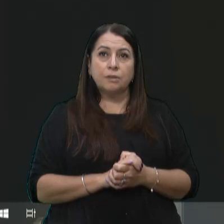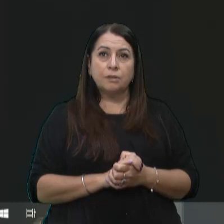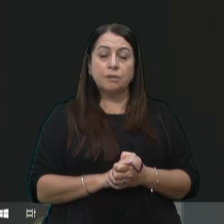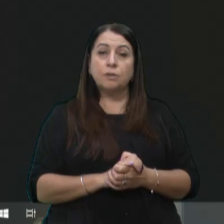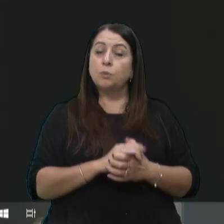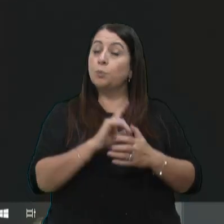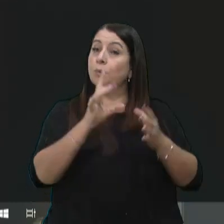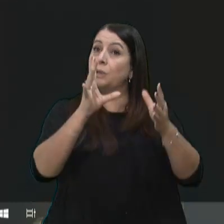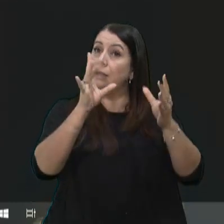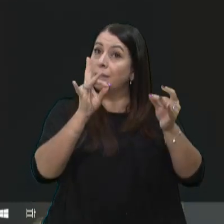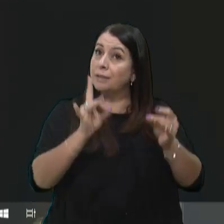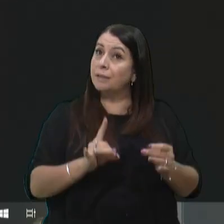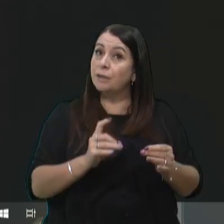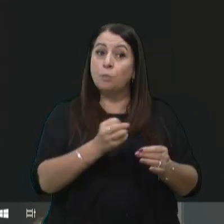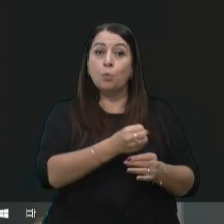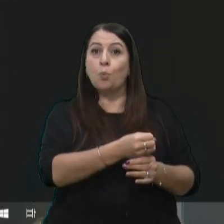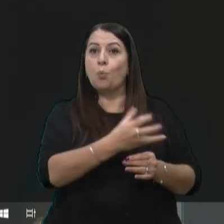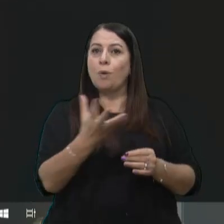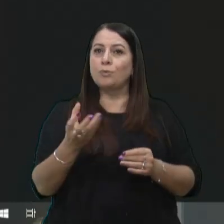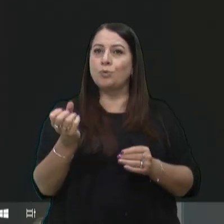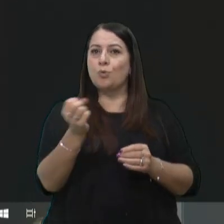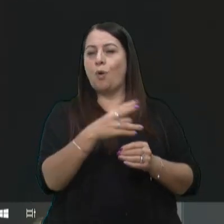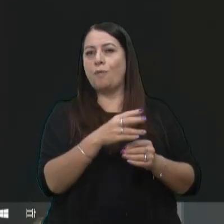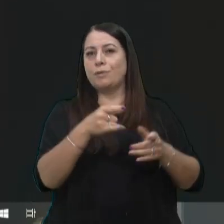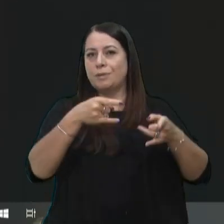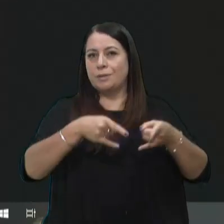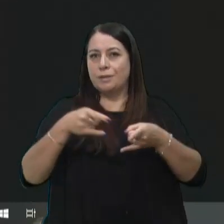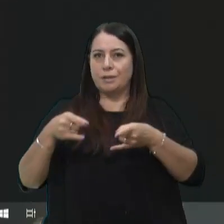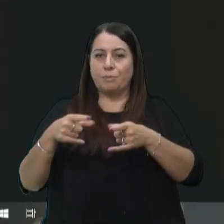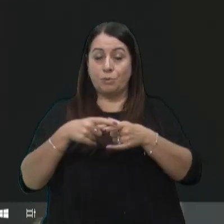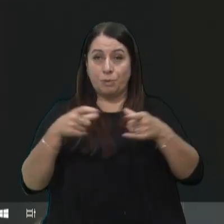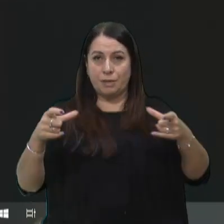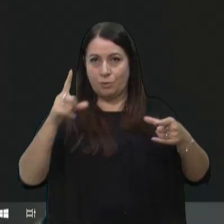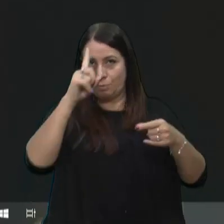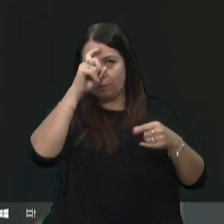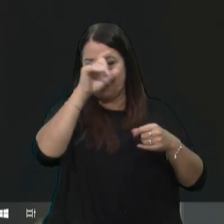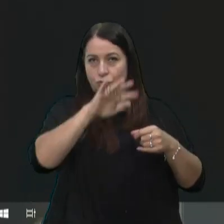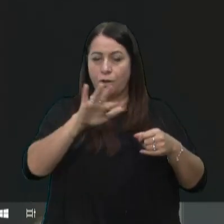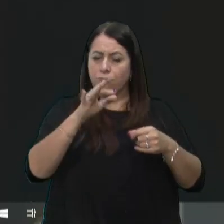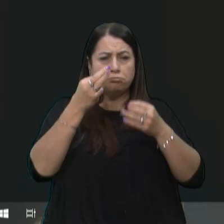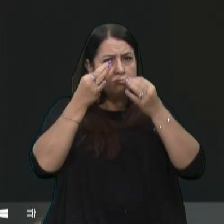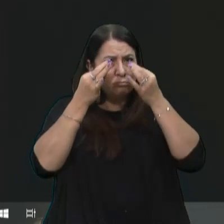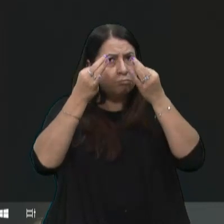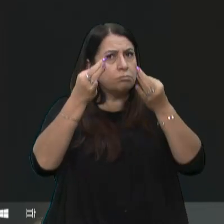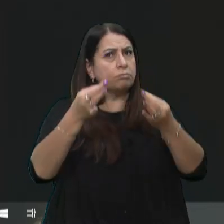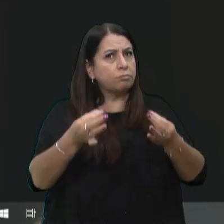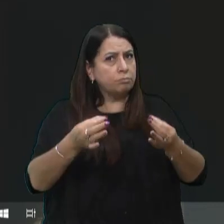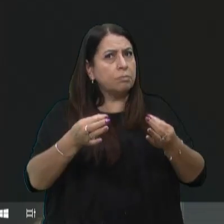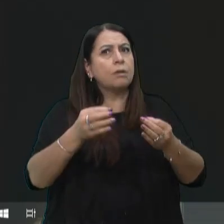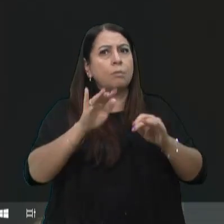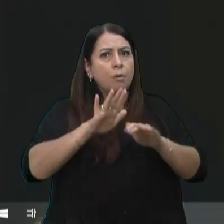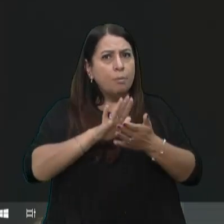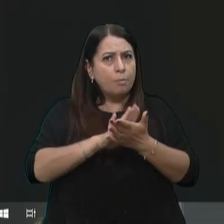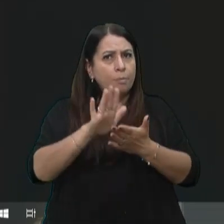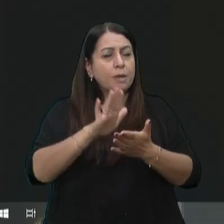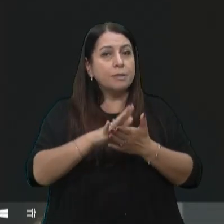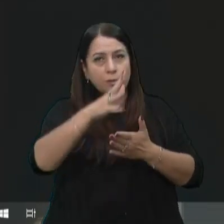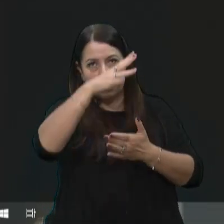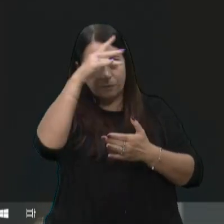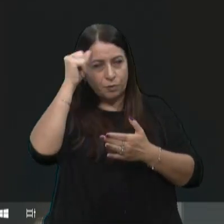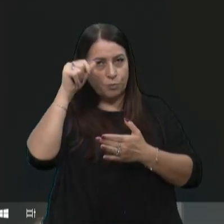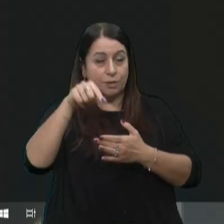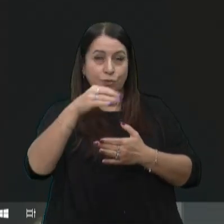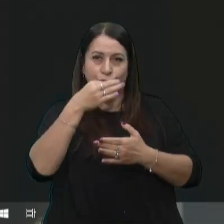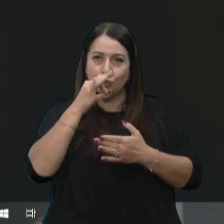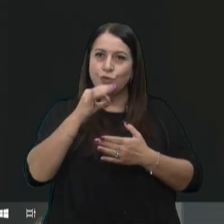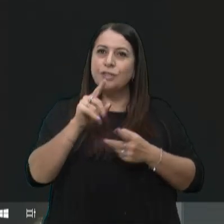um detalhe sobre a quantidade de novos leitos anunciados na ampliação do Hospital Geral chama atenção uma publicação da Prefeitura de Caxias